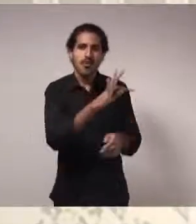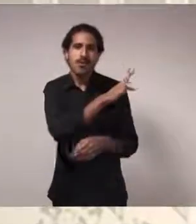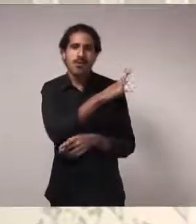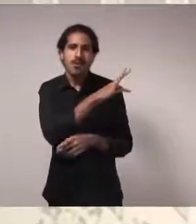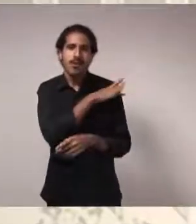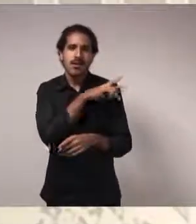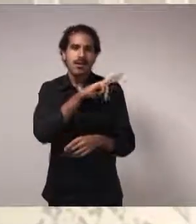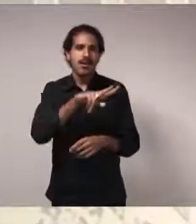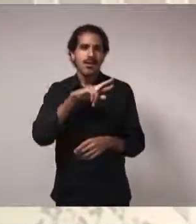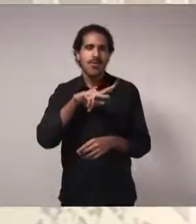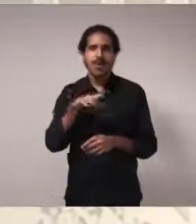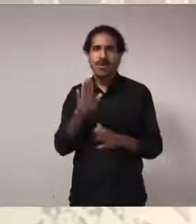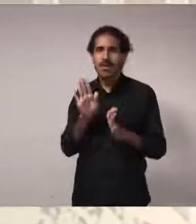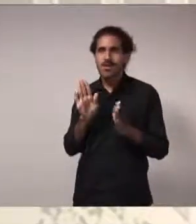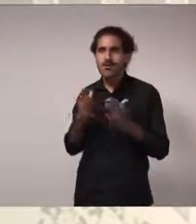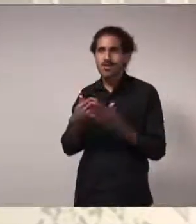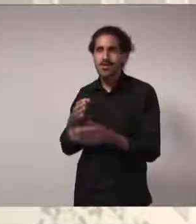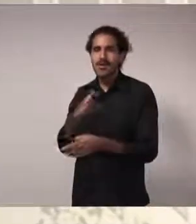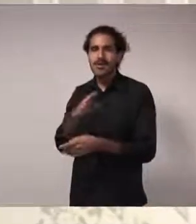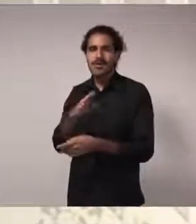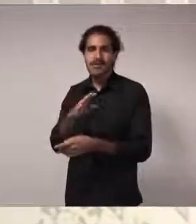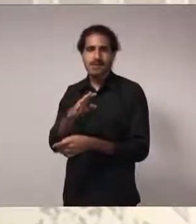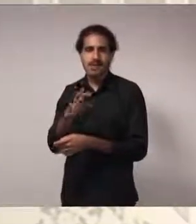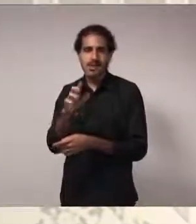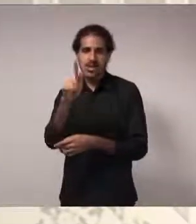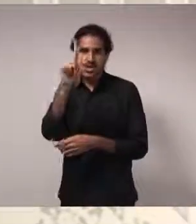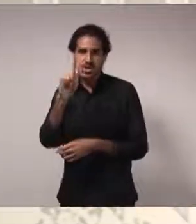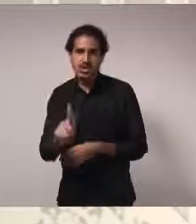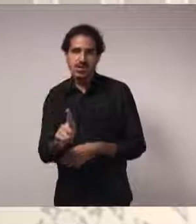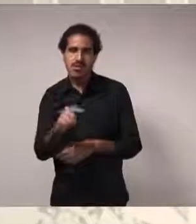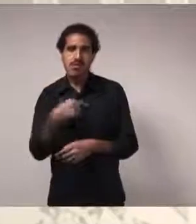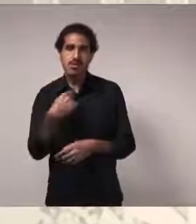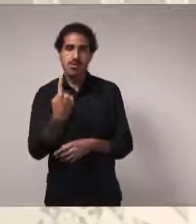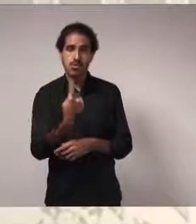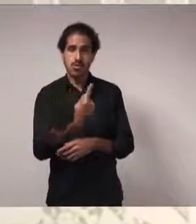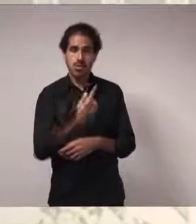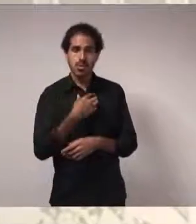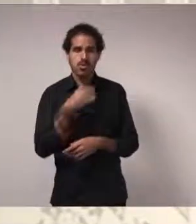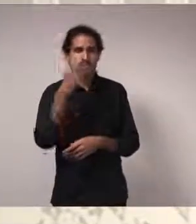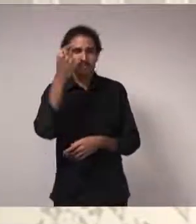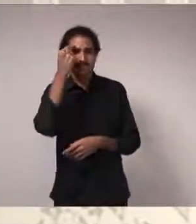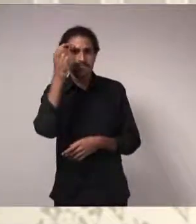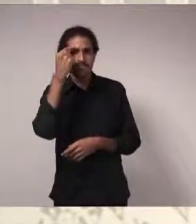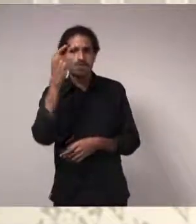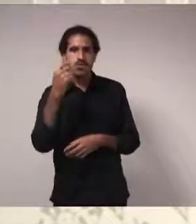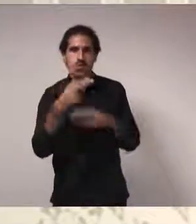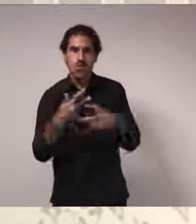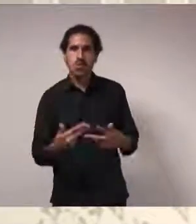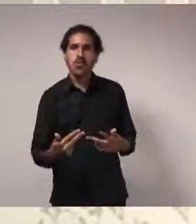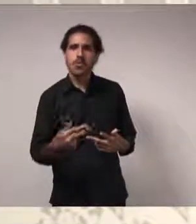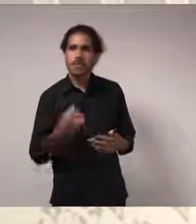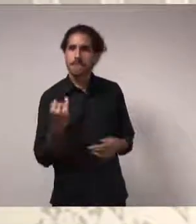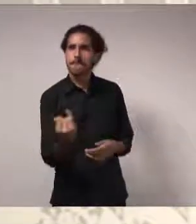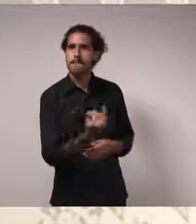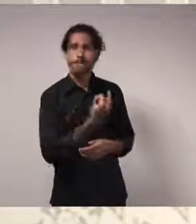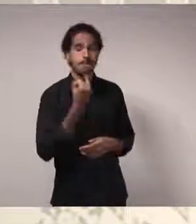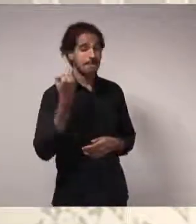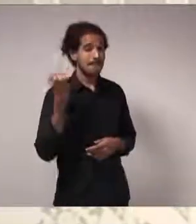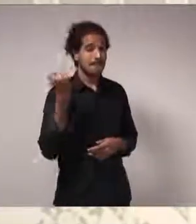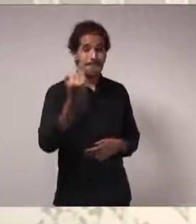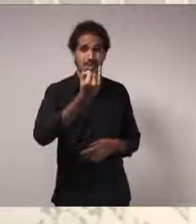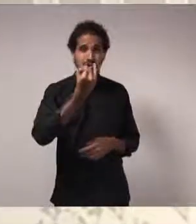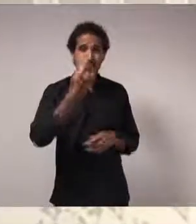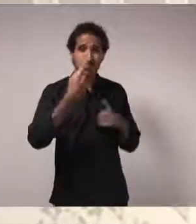são as prioridades da alta gestão, né? E o que para a gente seria algo para ser prioridade absoluta, porque